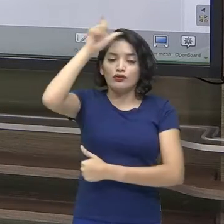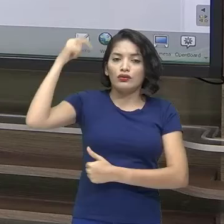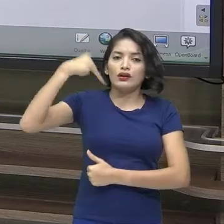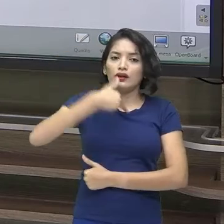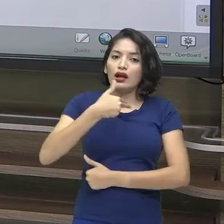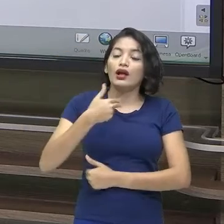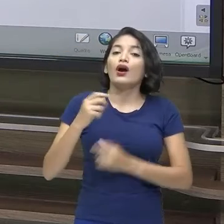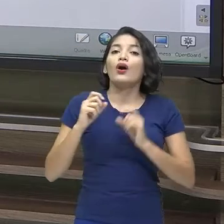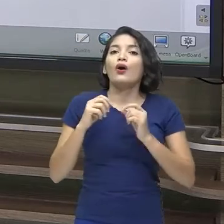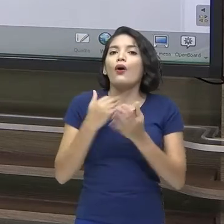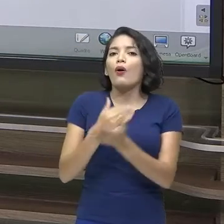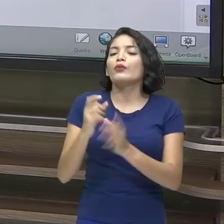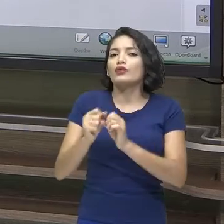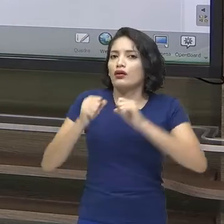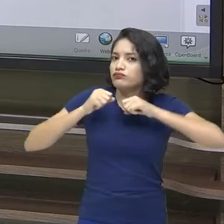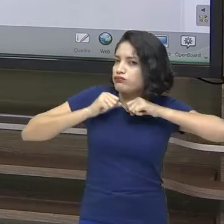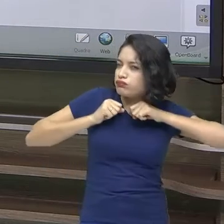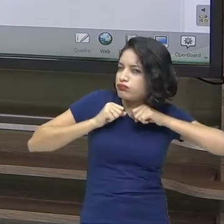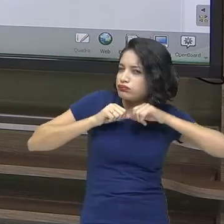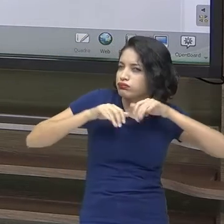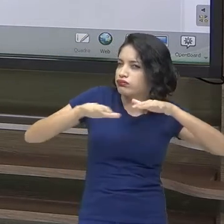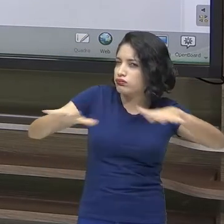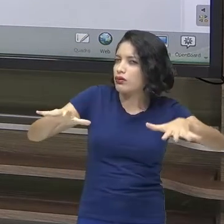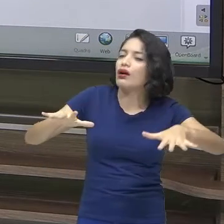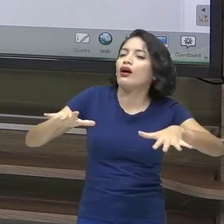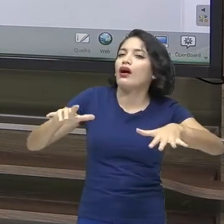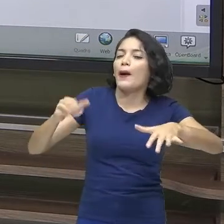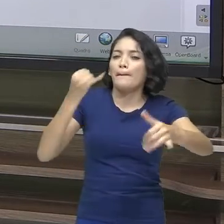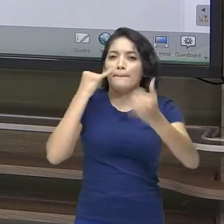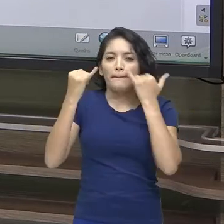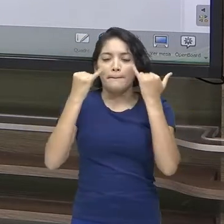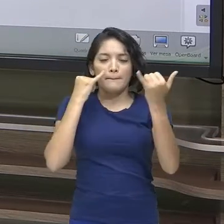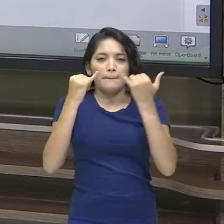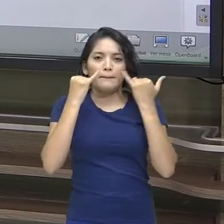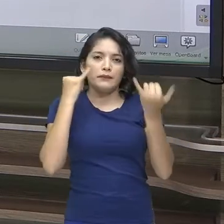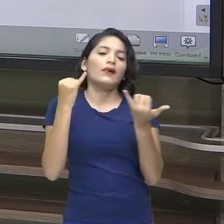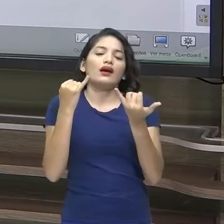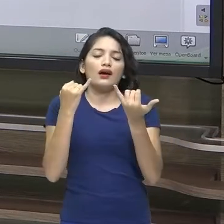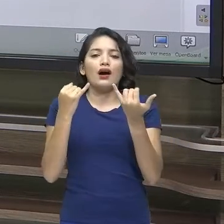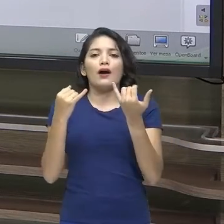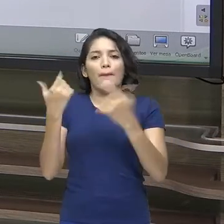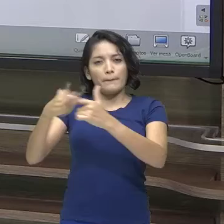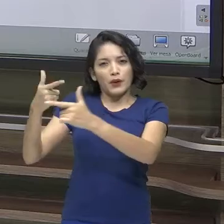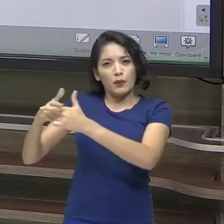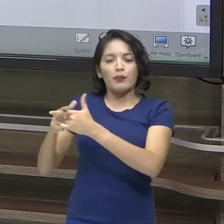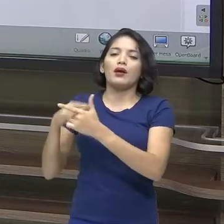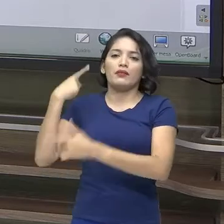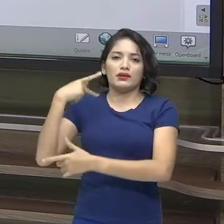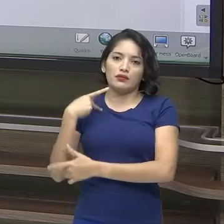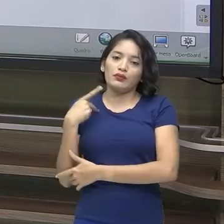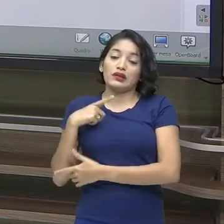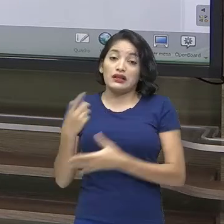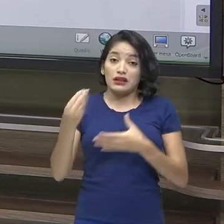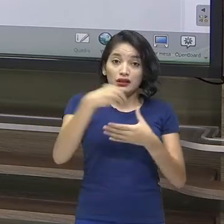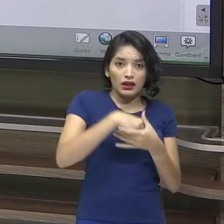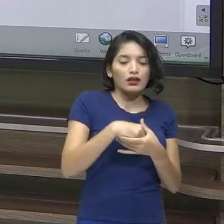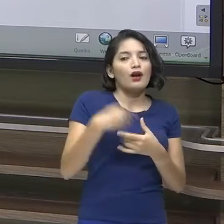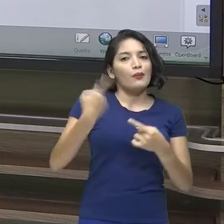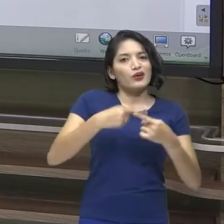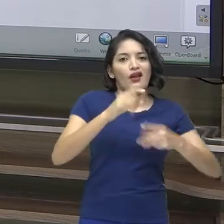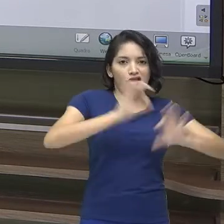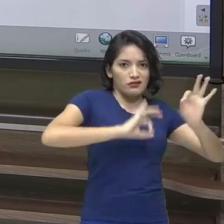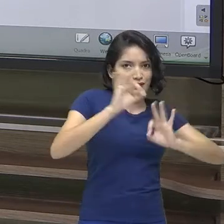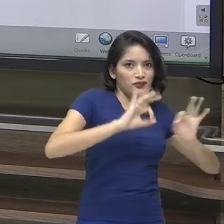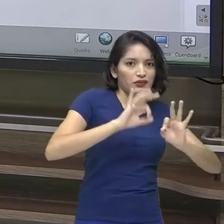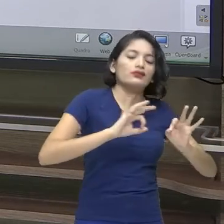a divulgar os problemas dessa política que Stalin iria implantar, porque havia um planejamento. E